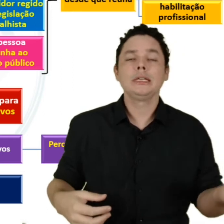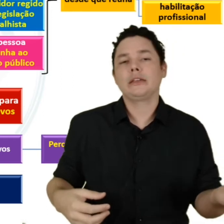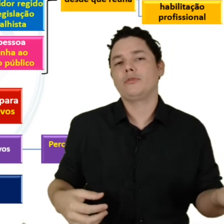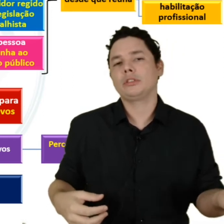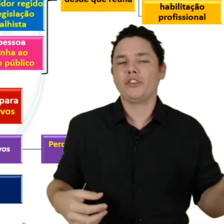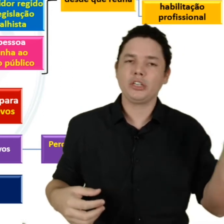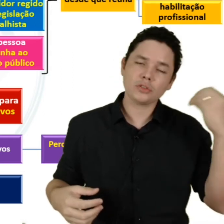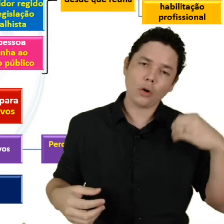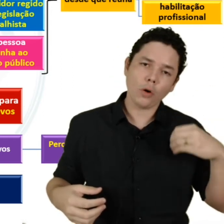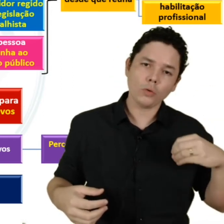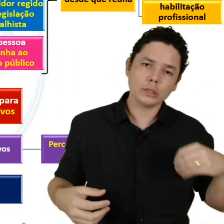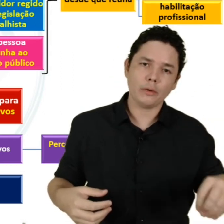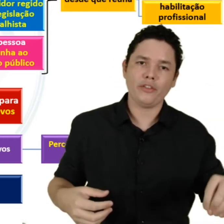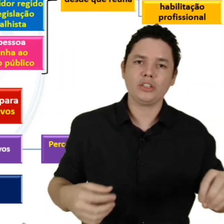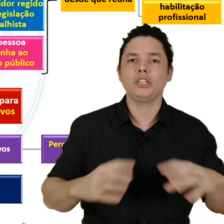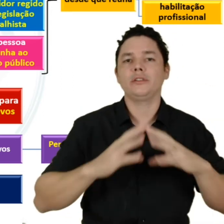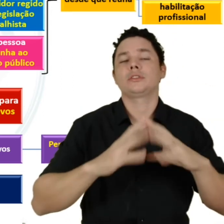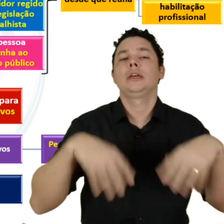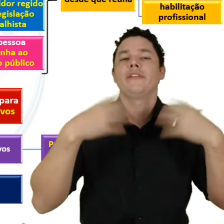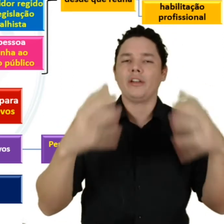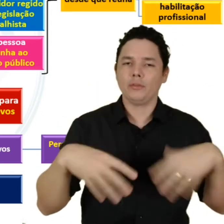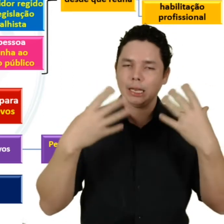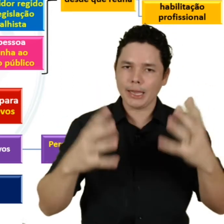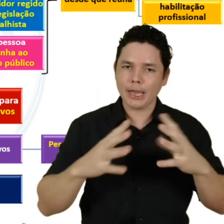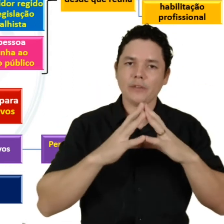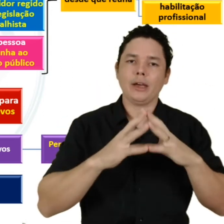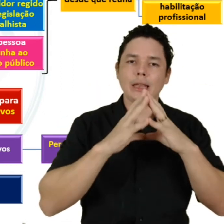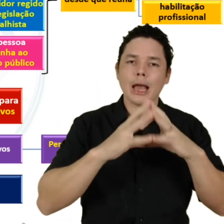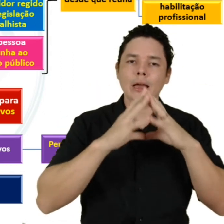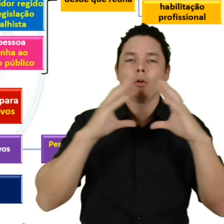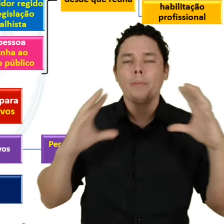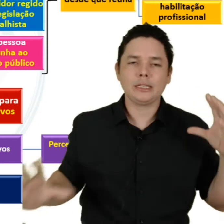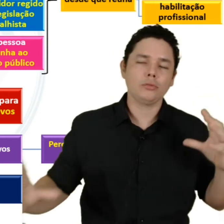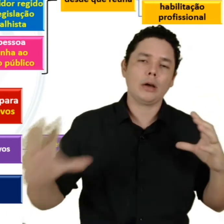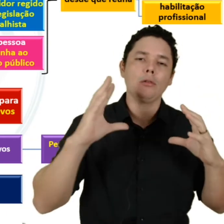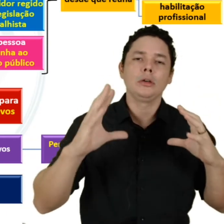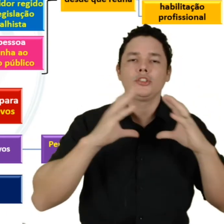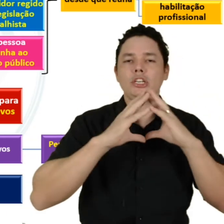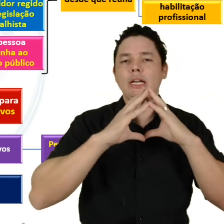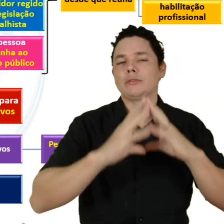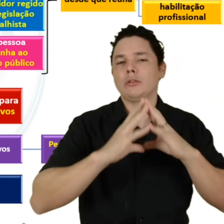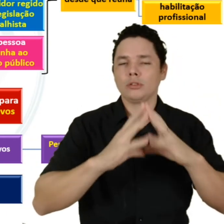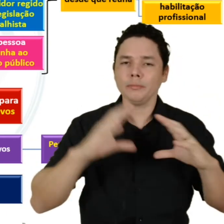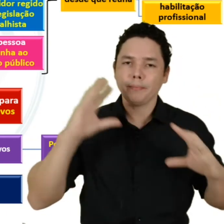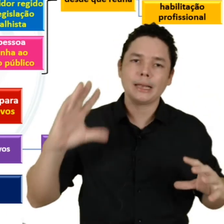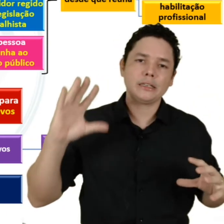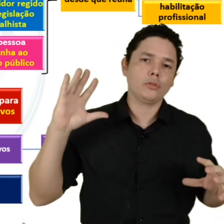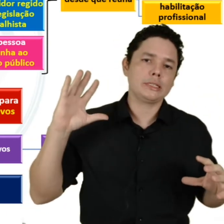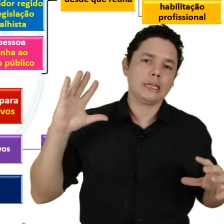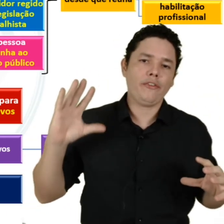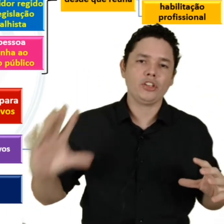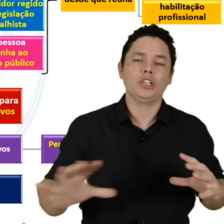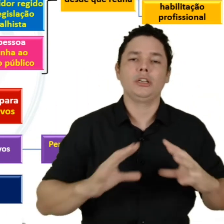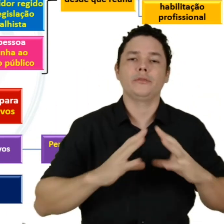comissão, servidores efetivos ou não efetivos. Vai vir uma lei que vai dar o percentual de cargos em comissão para